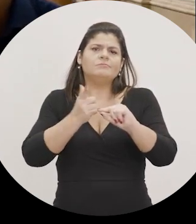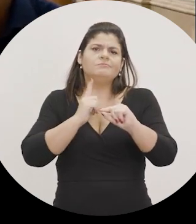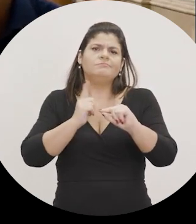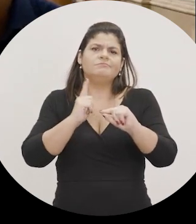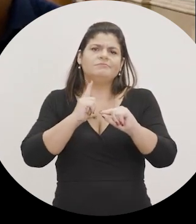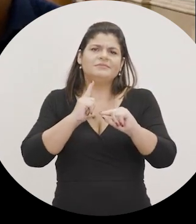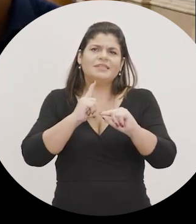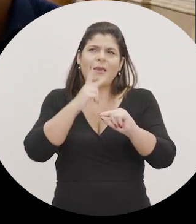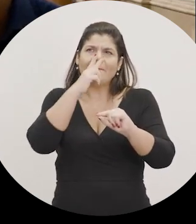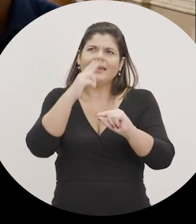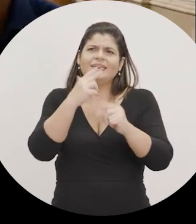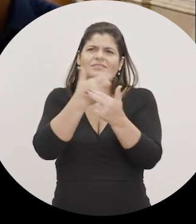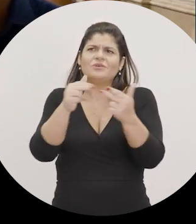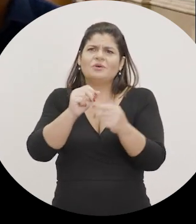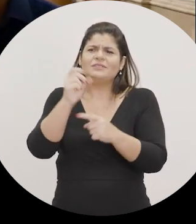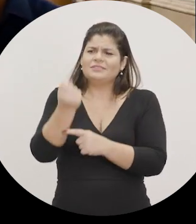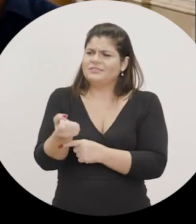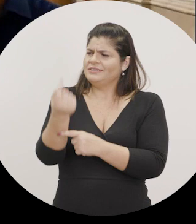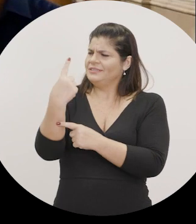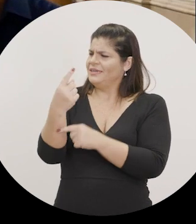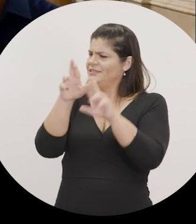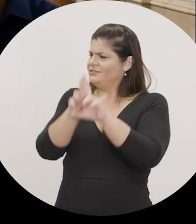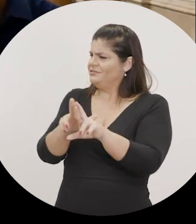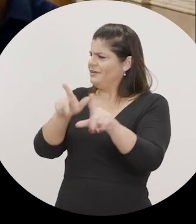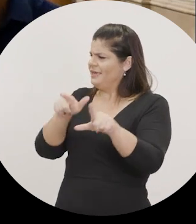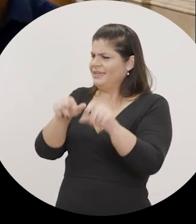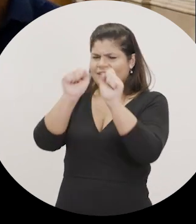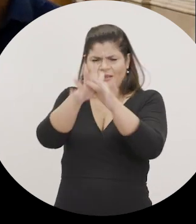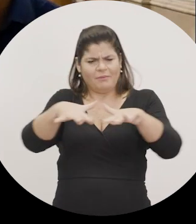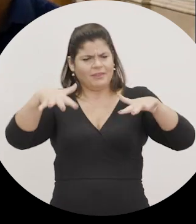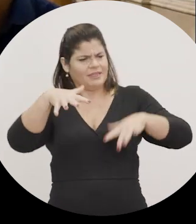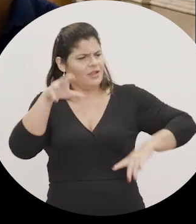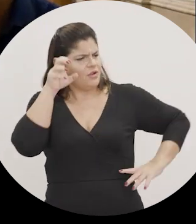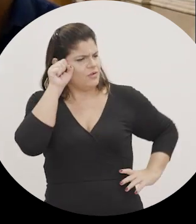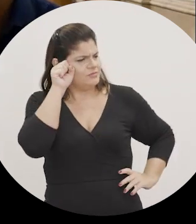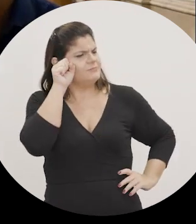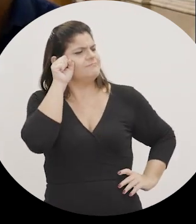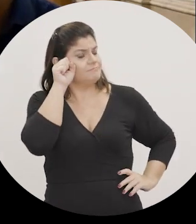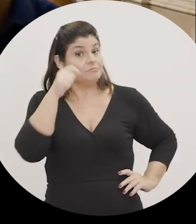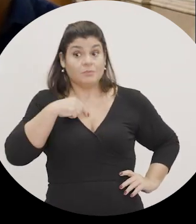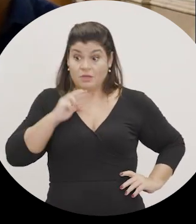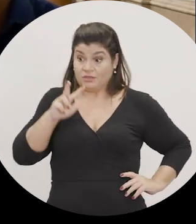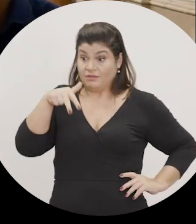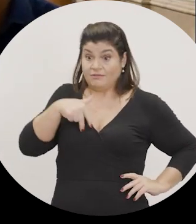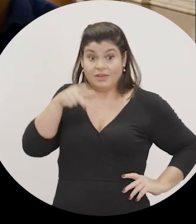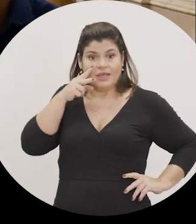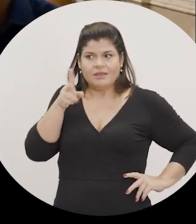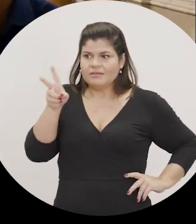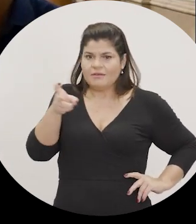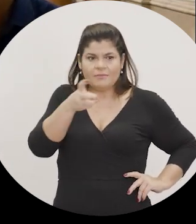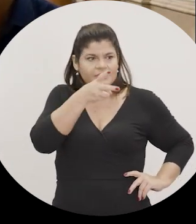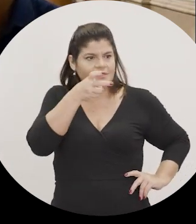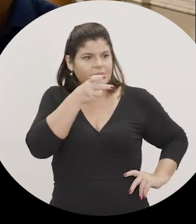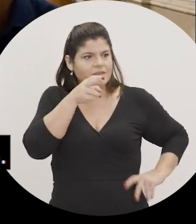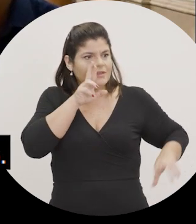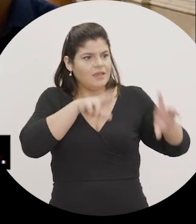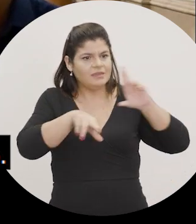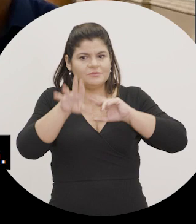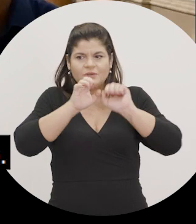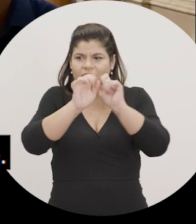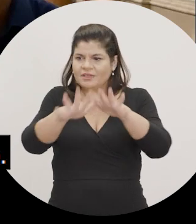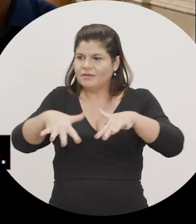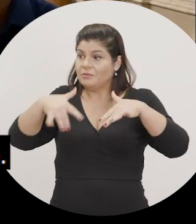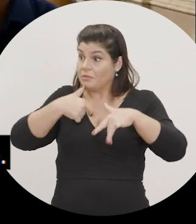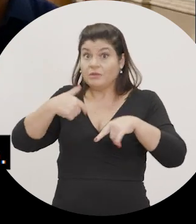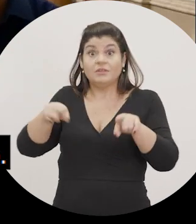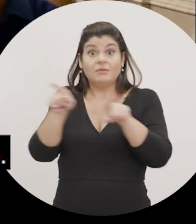elas acabam funcionando como OVNIs para quem está na plateia, né? Eu estava na plateia e estava vendo a reação do público